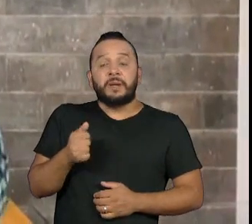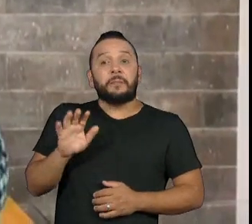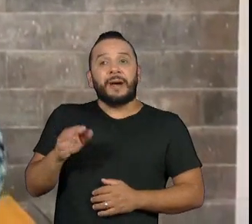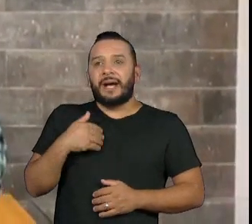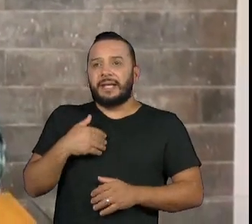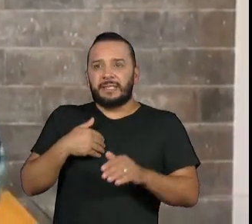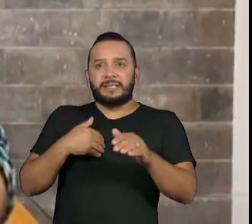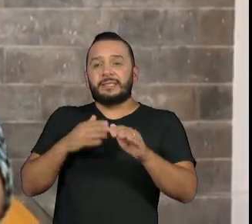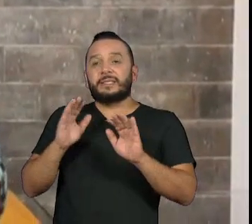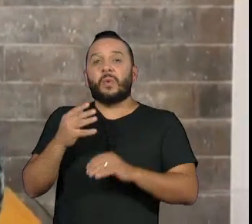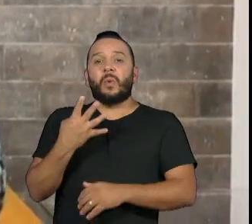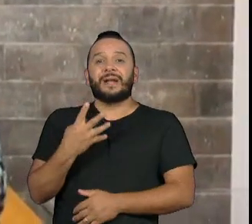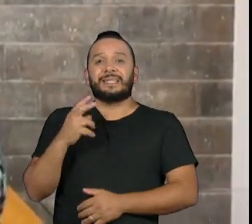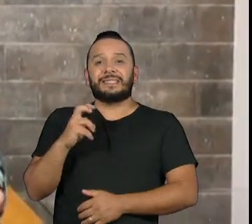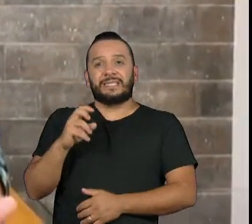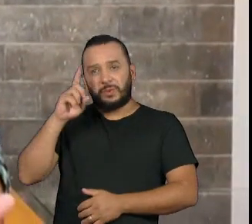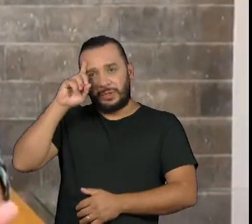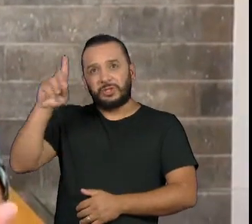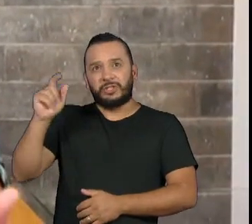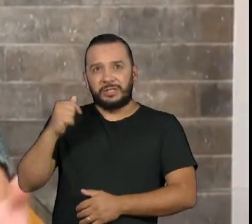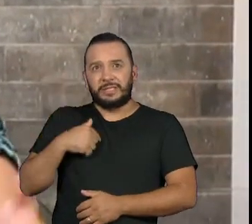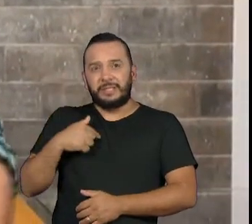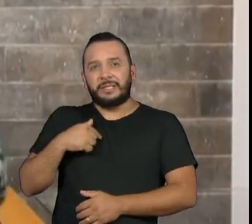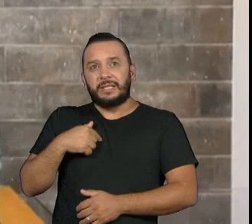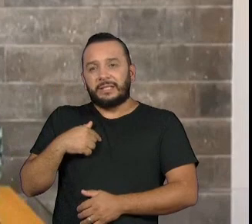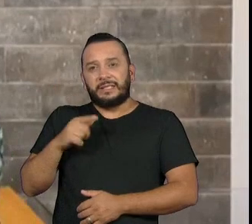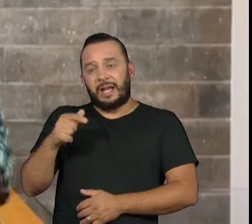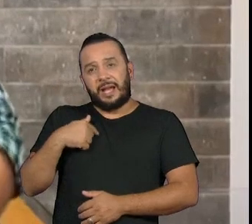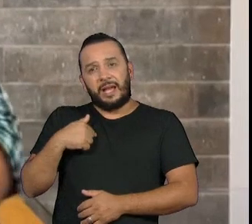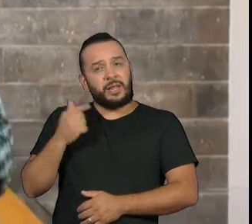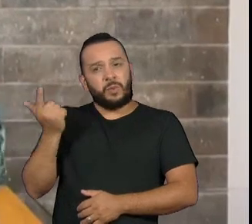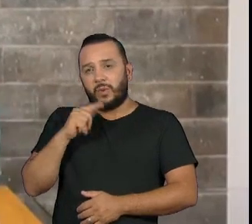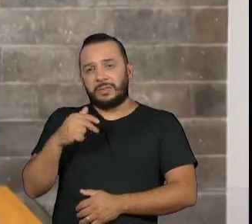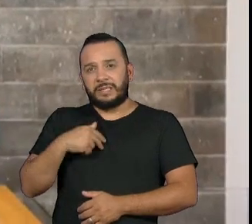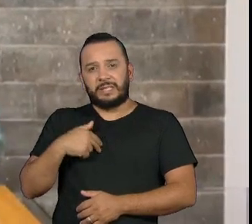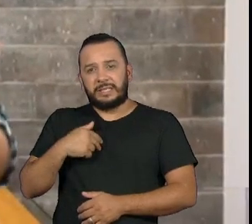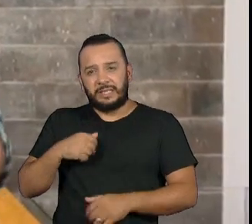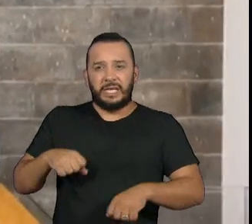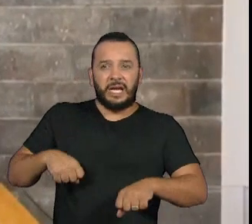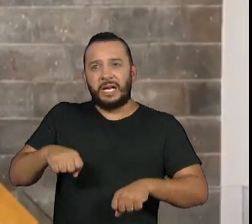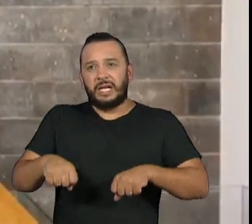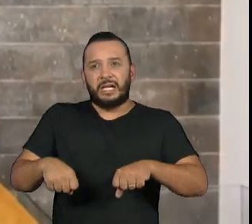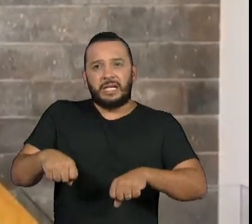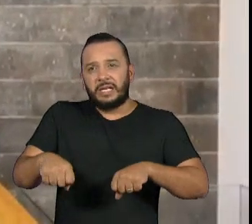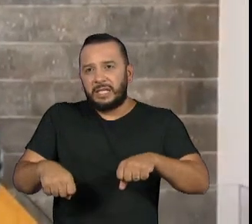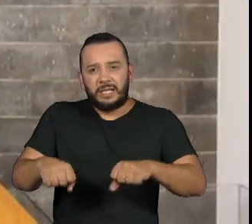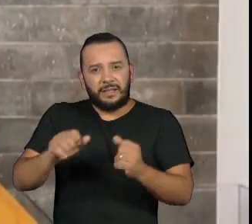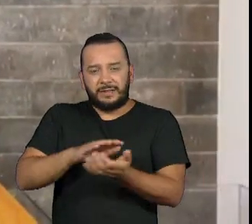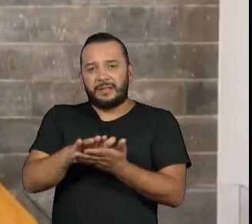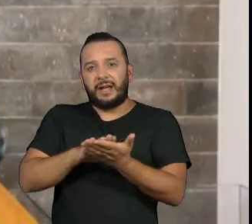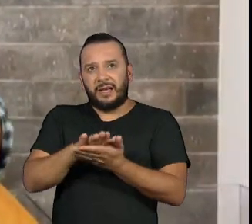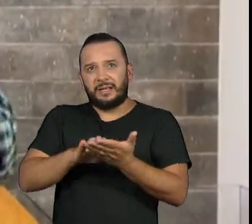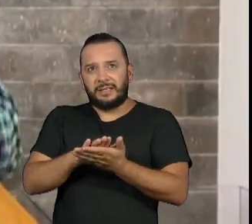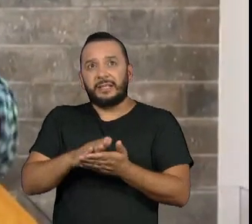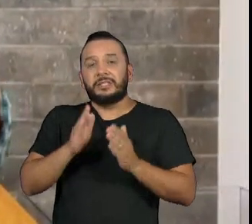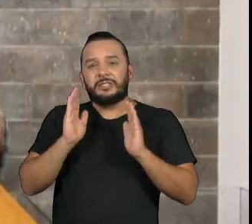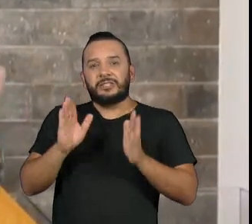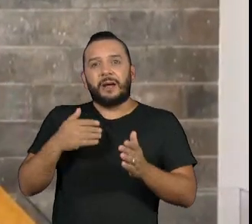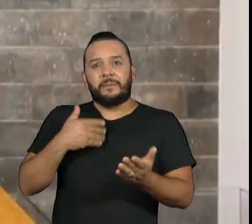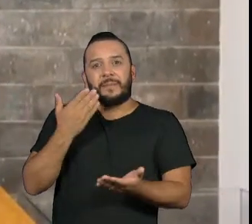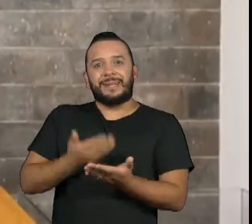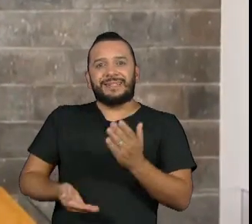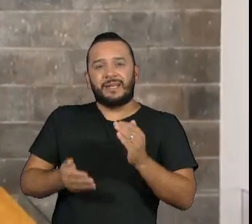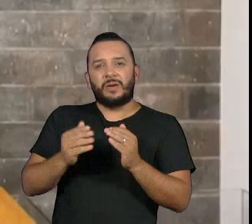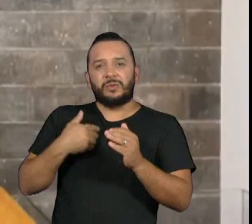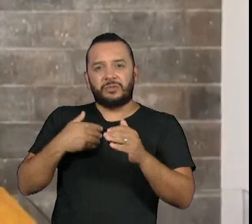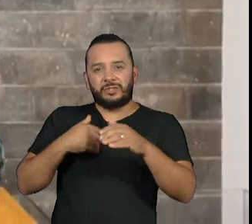ficou cerca de 45 dias sem se alimentar espontaneamente, e a queimadura foi tão severa que ela perdeu cerca de 85% do